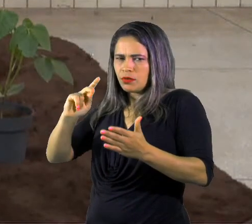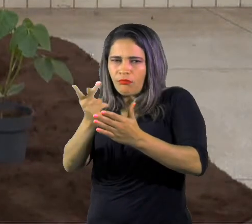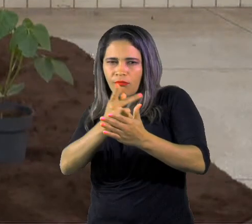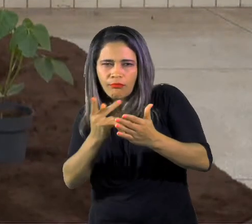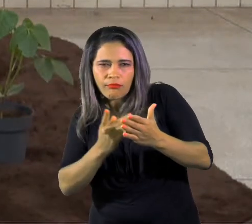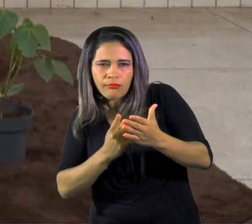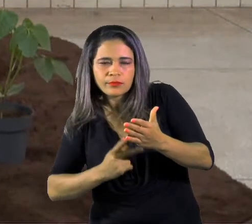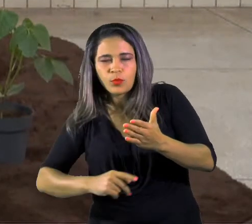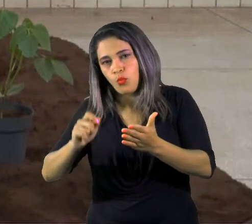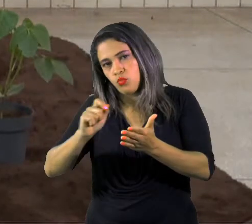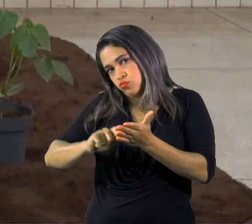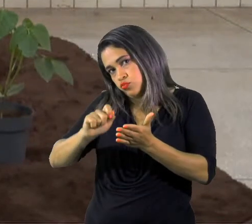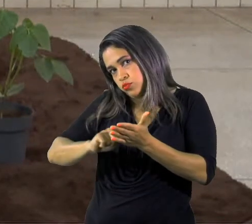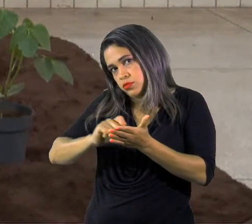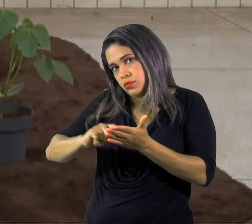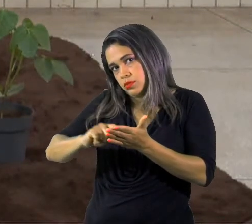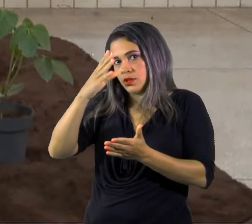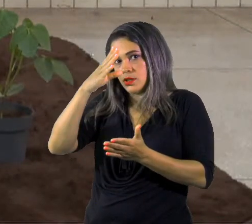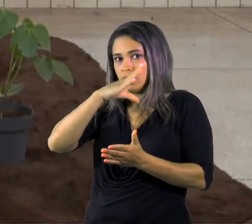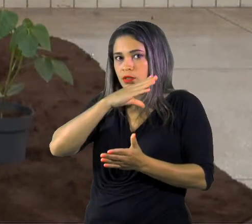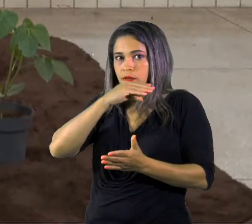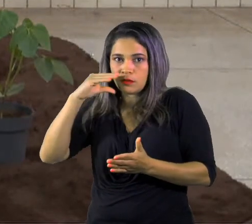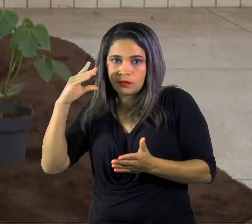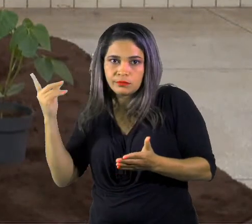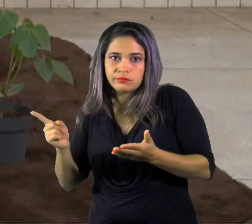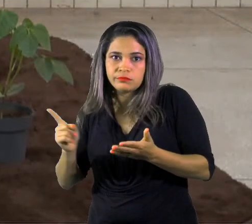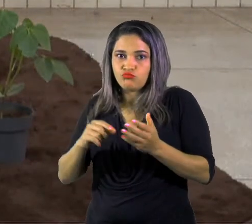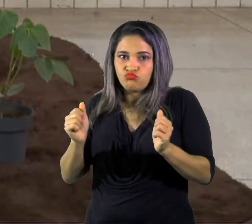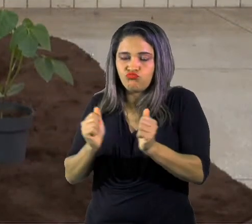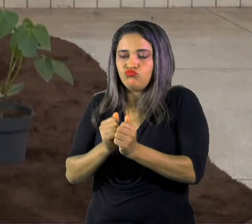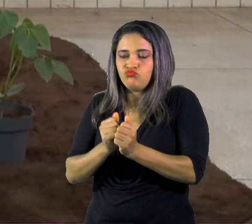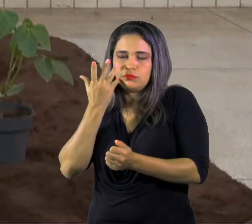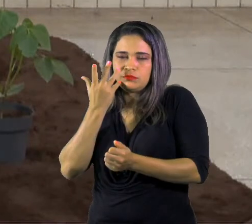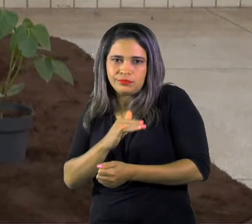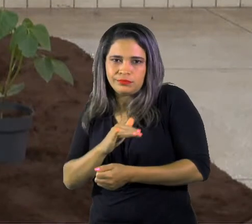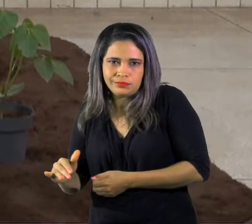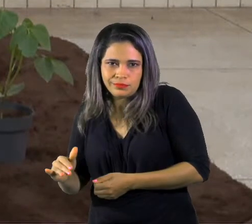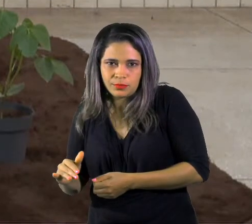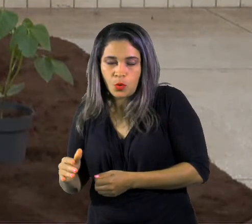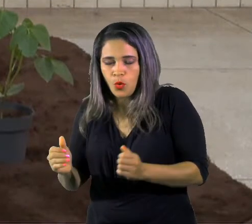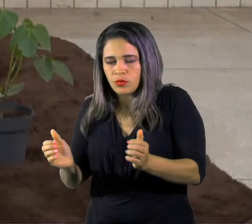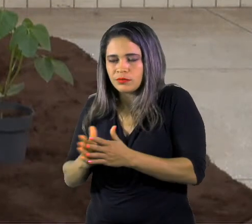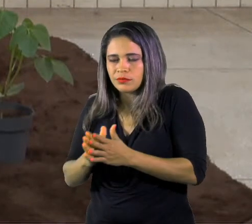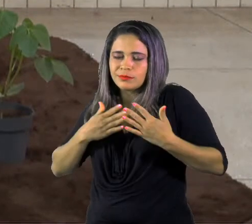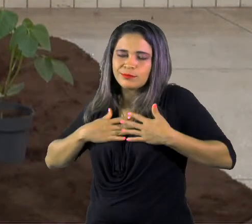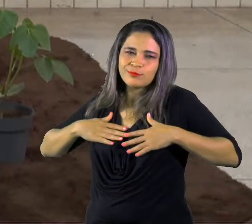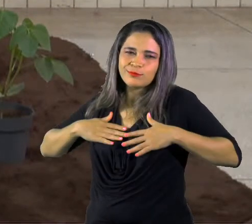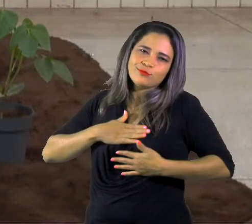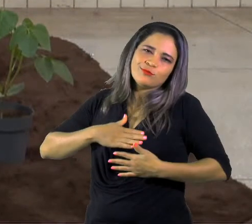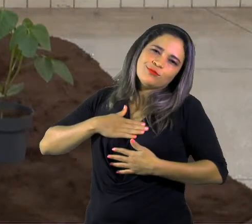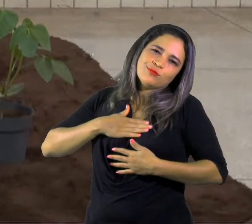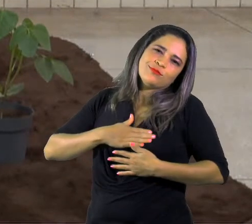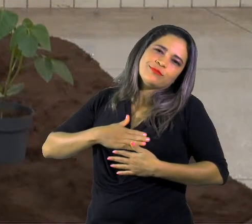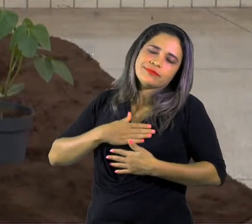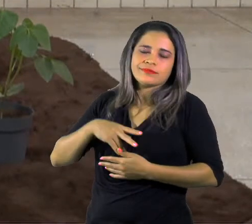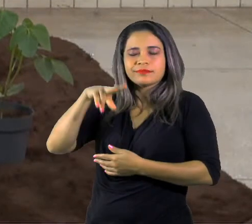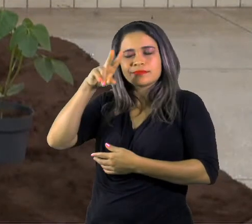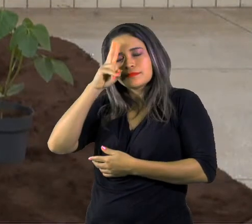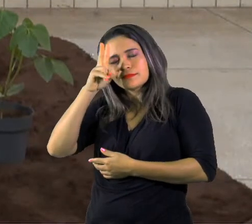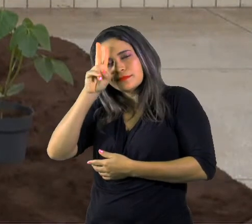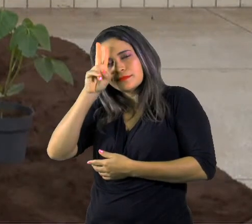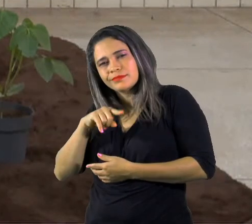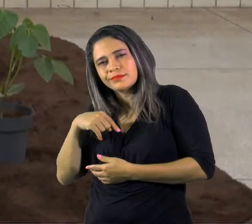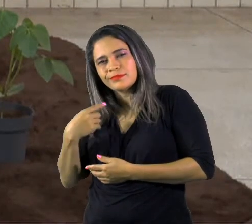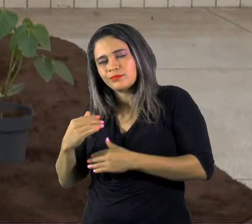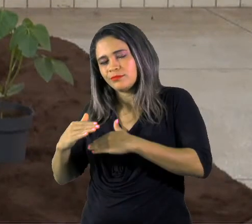ou da escrita do adulto junto com a escrita da criança, algo que seja muito prazeroso e que a gente relembre todo